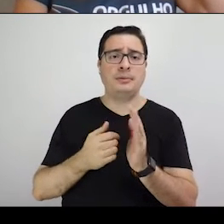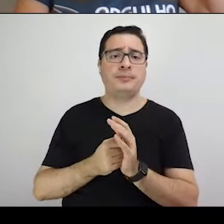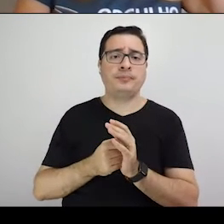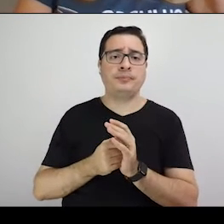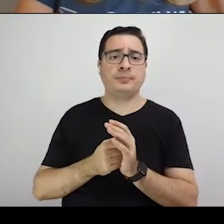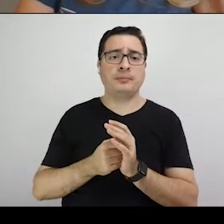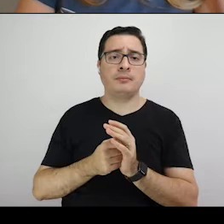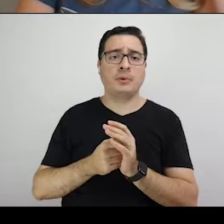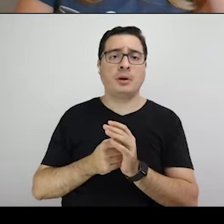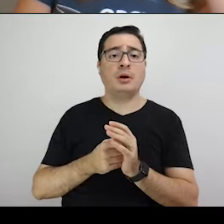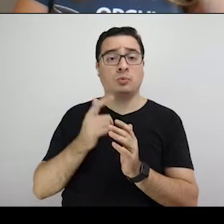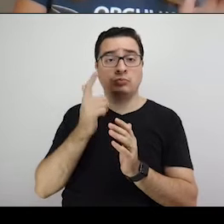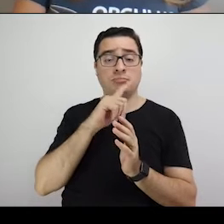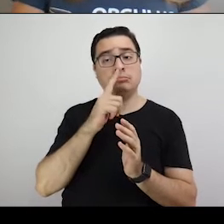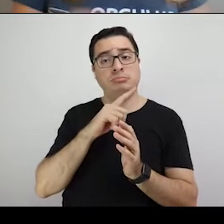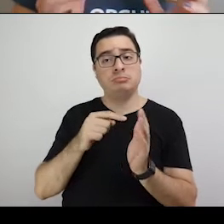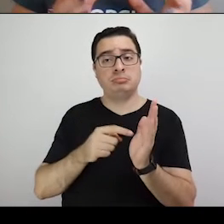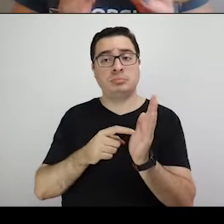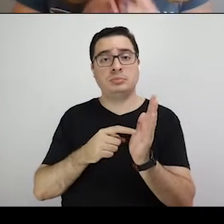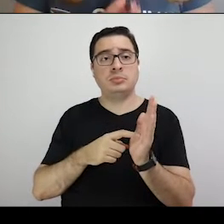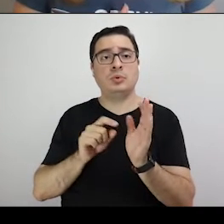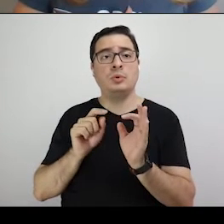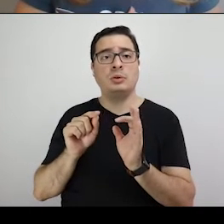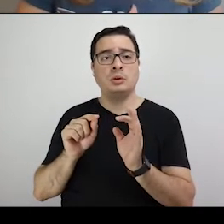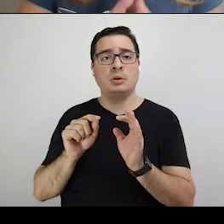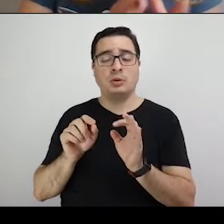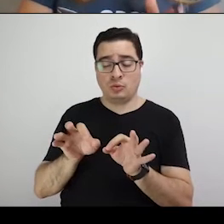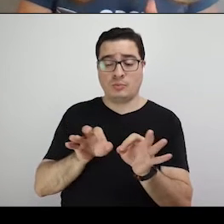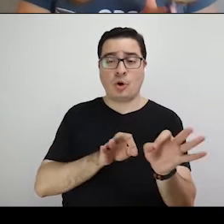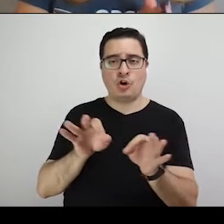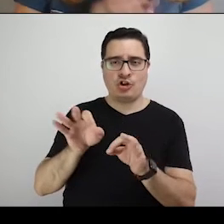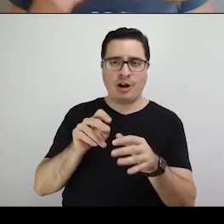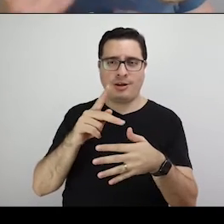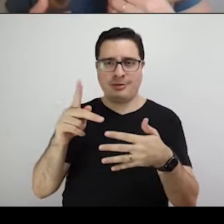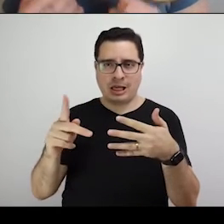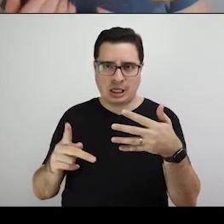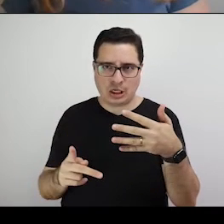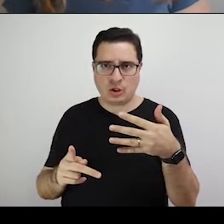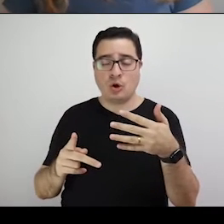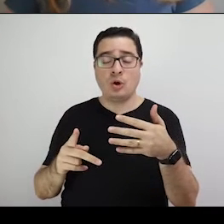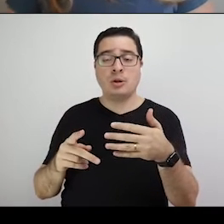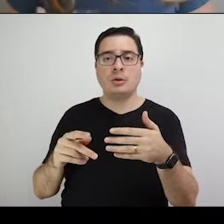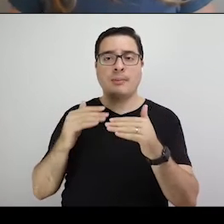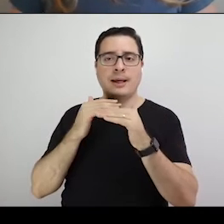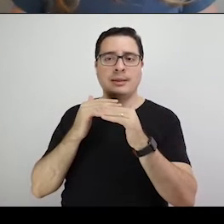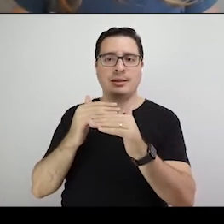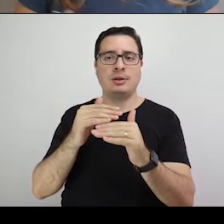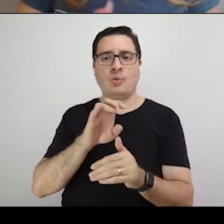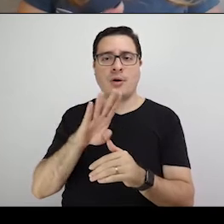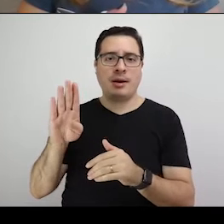como resultado do projeto de padrões web em governo eletrônico,